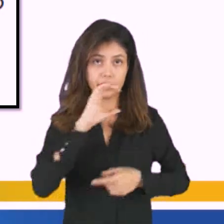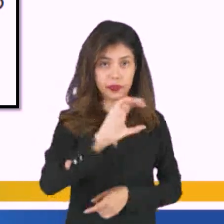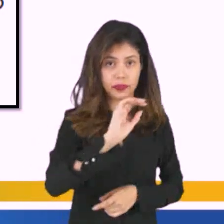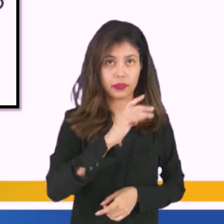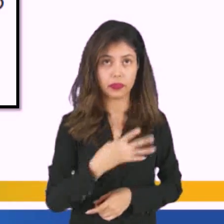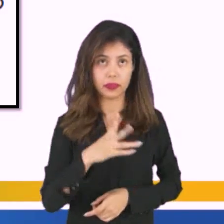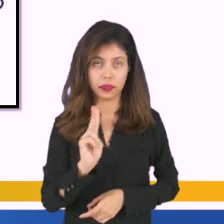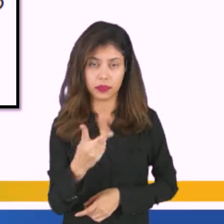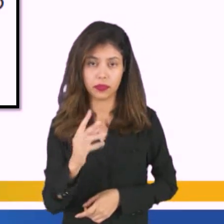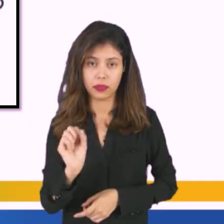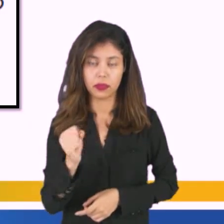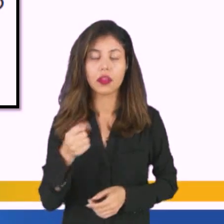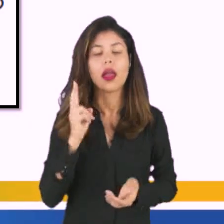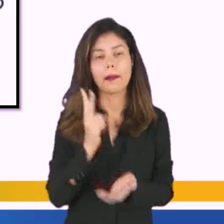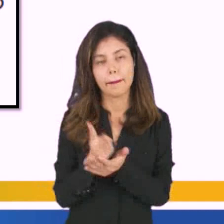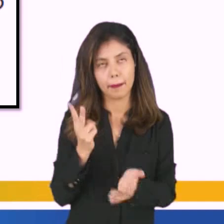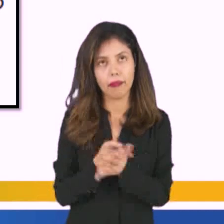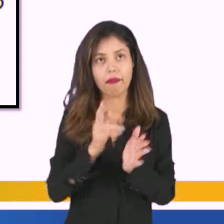fórmula molecular, que é o